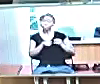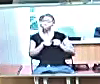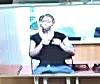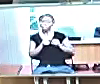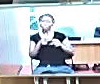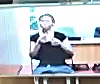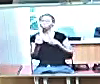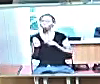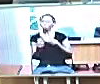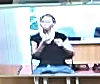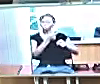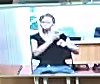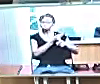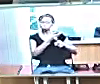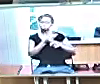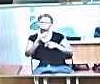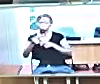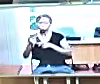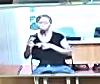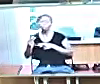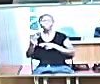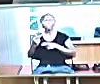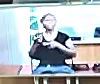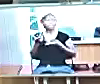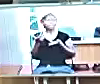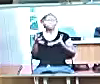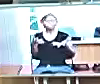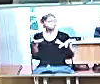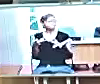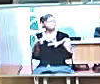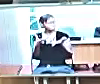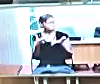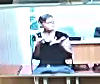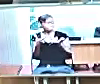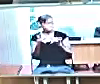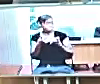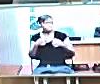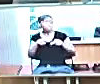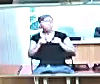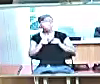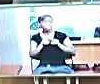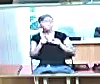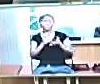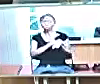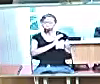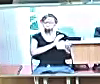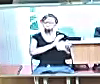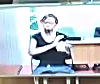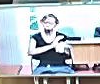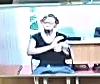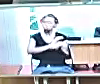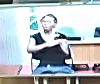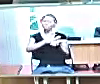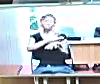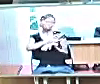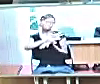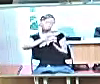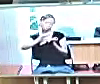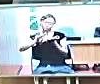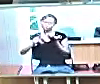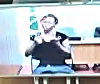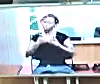das conquistas inclusive qualitativas né de além de custeio investimento e outras